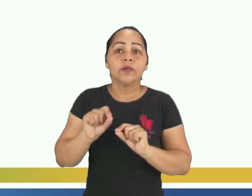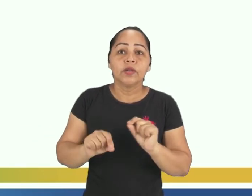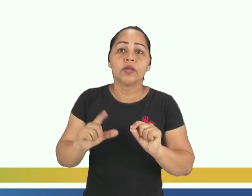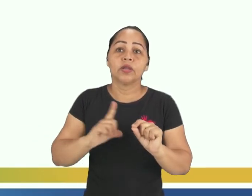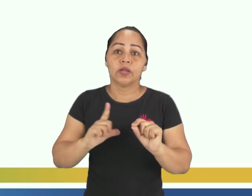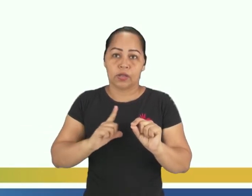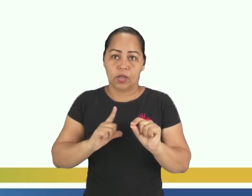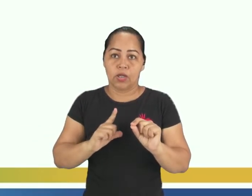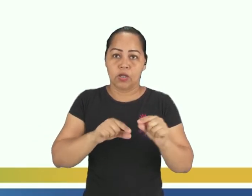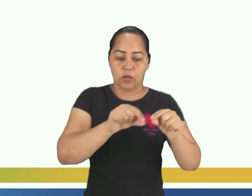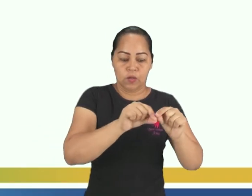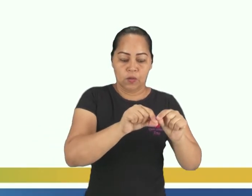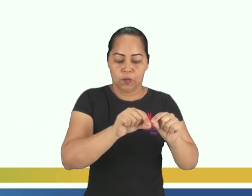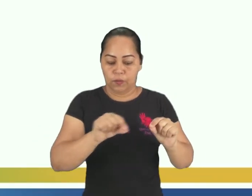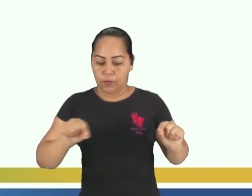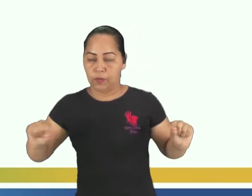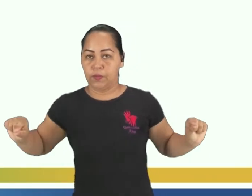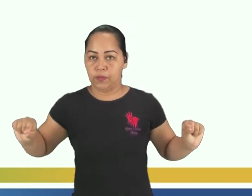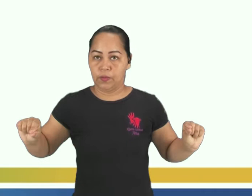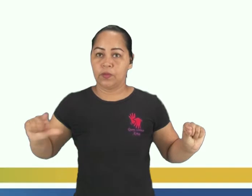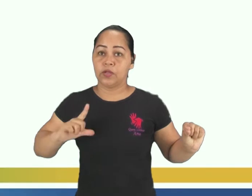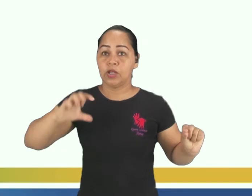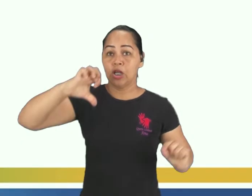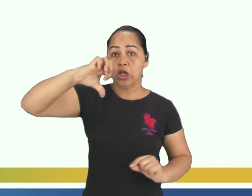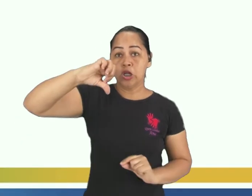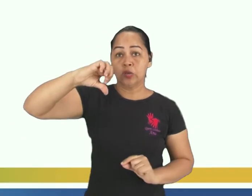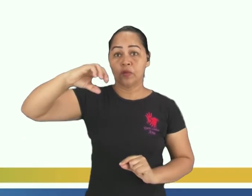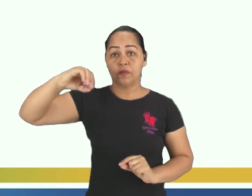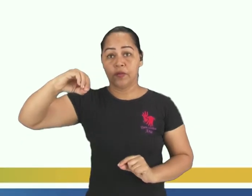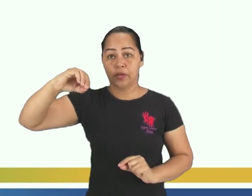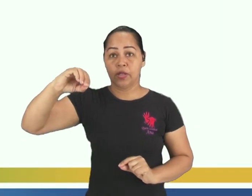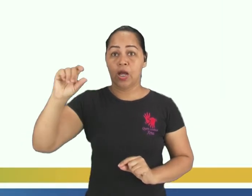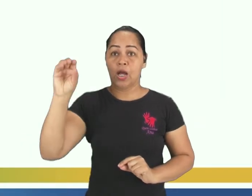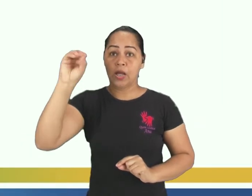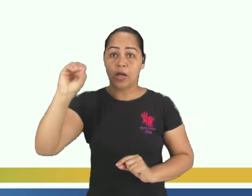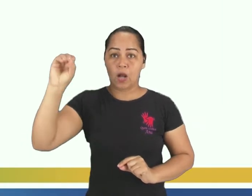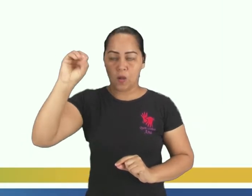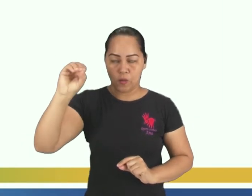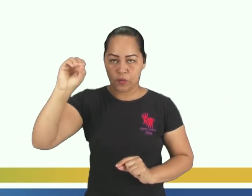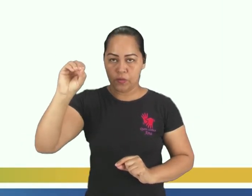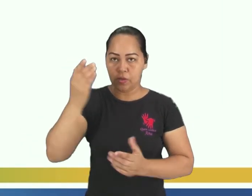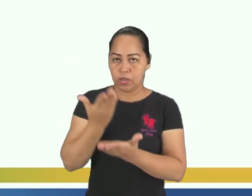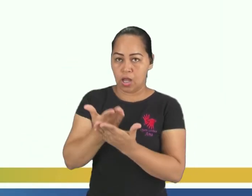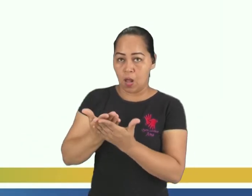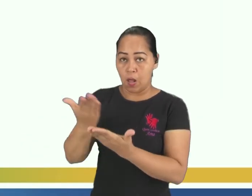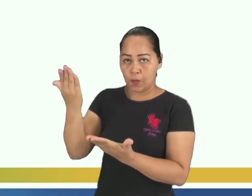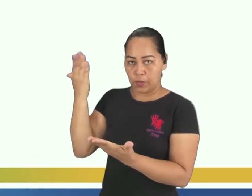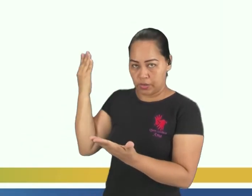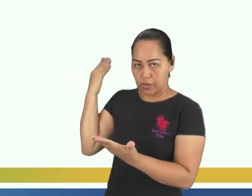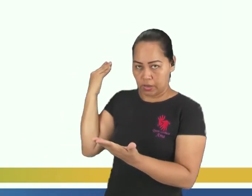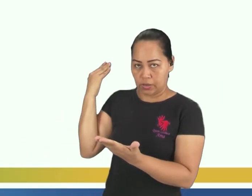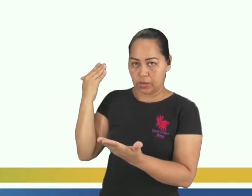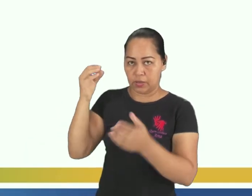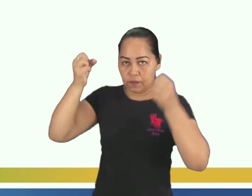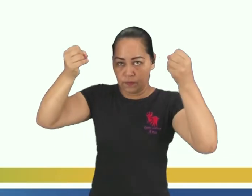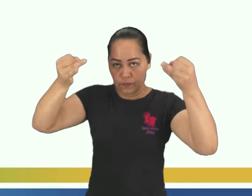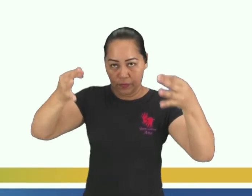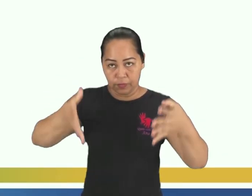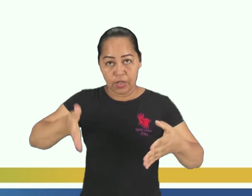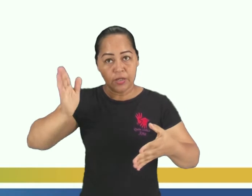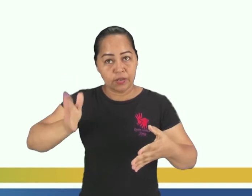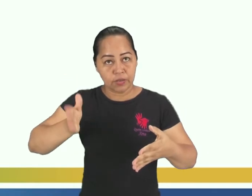possui um ângulo reto, um ângulo de 90 graus, como vocês viram na aula passada. Então, nós temos aí essa piscina com